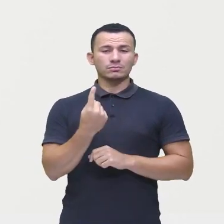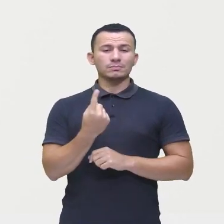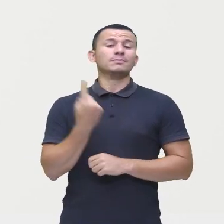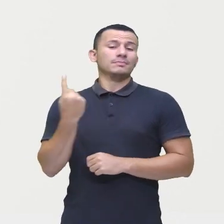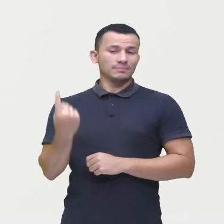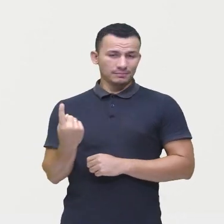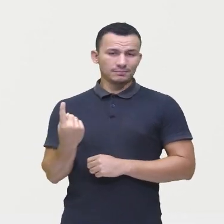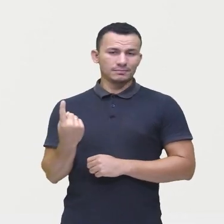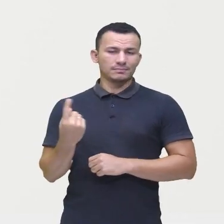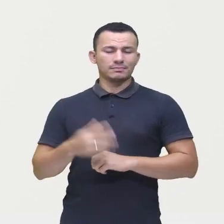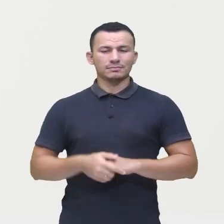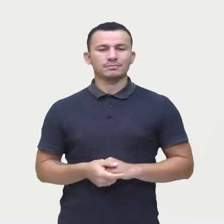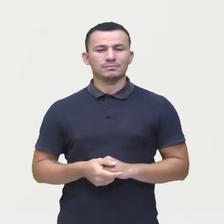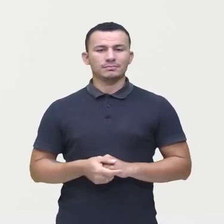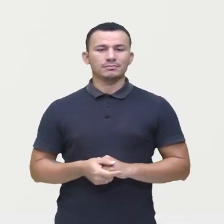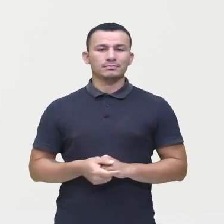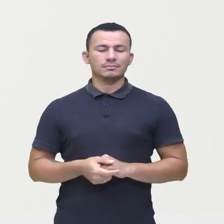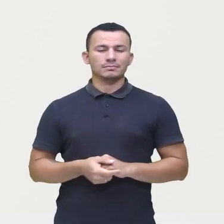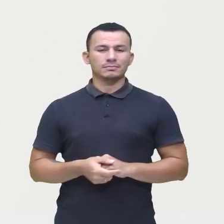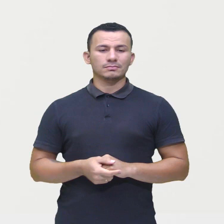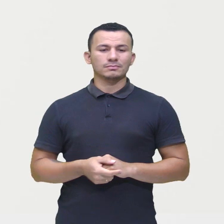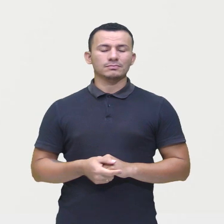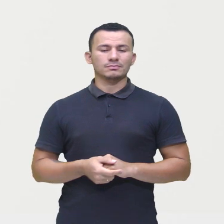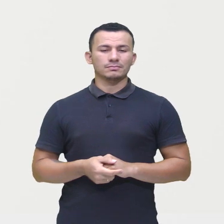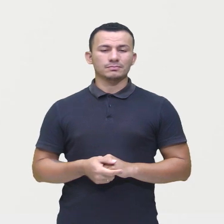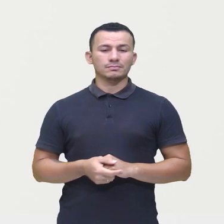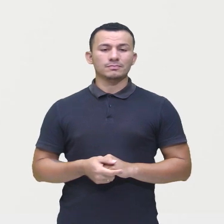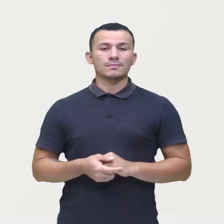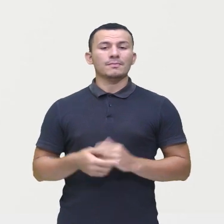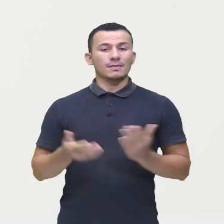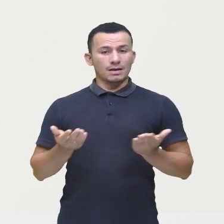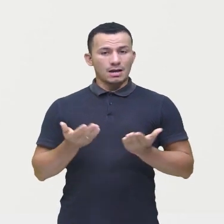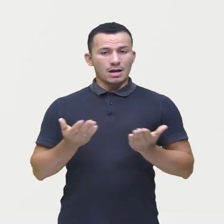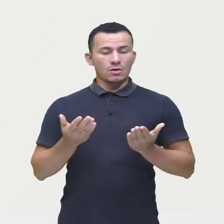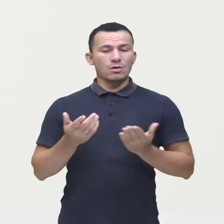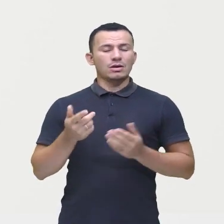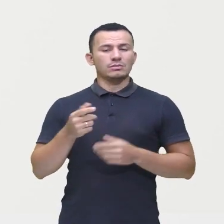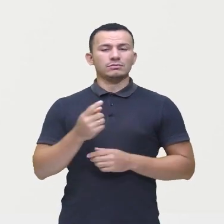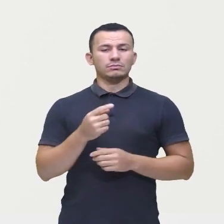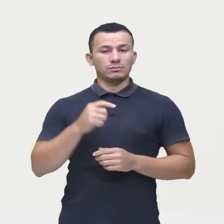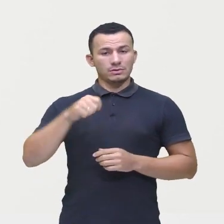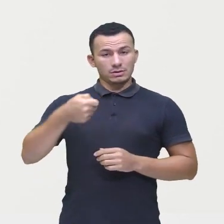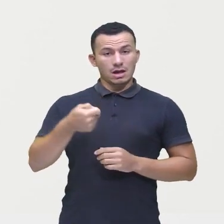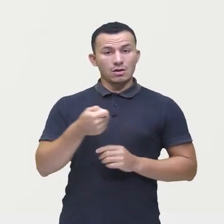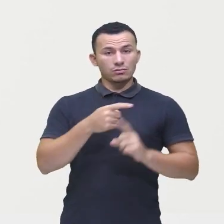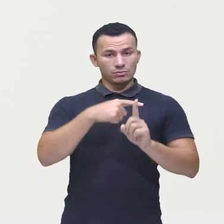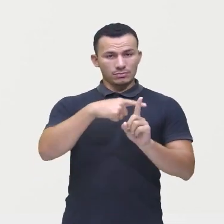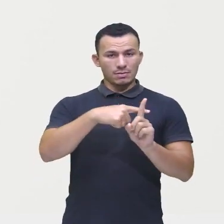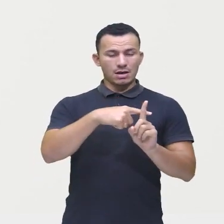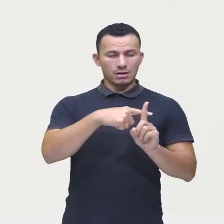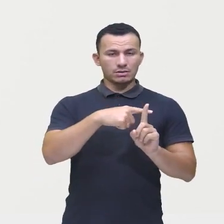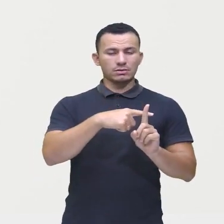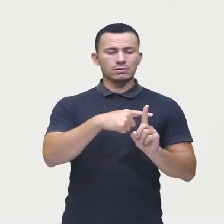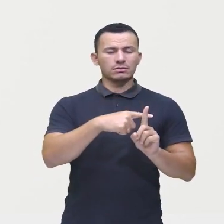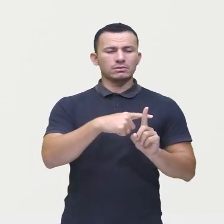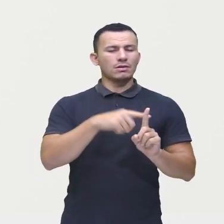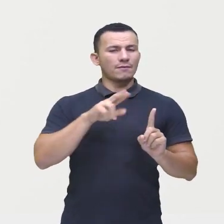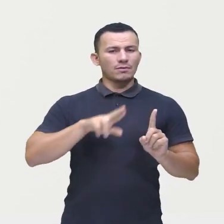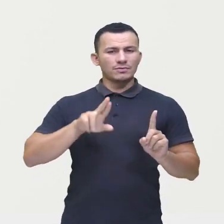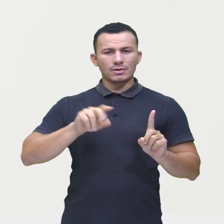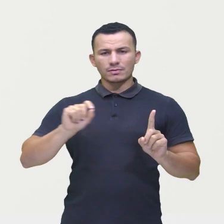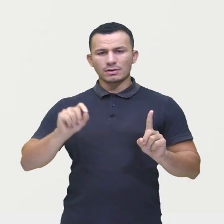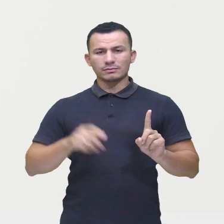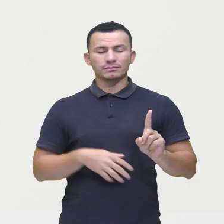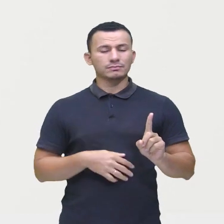1. Chegando aqui, meu povo, vamos fazer o seguinte. Sinal de mais. O que eu vou fazer?